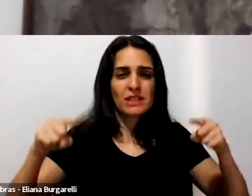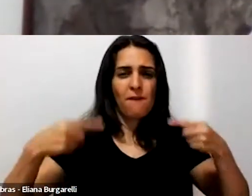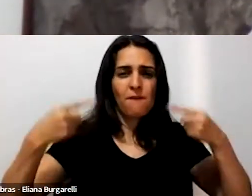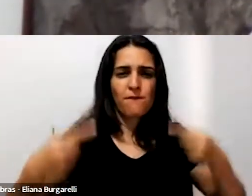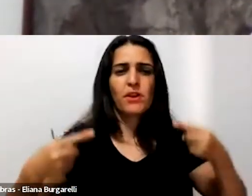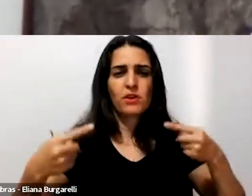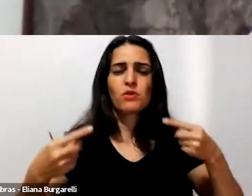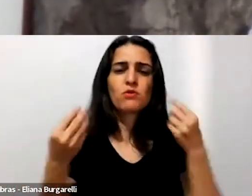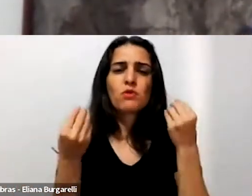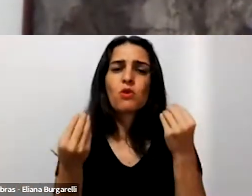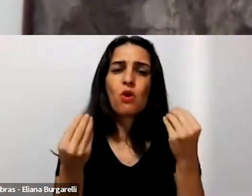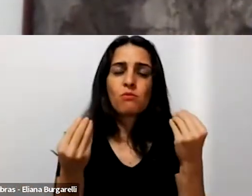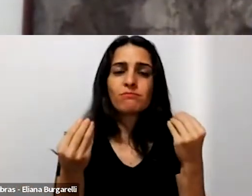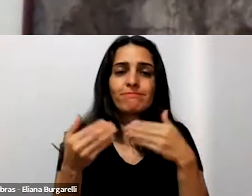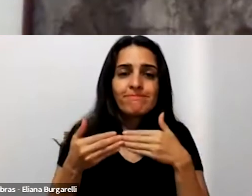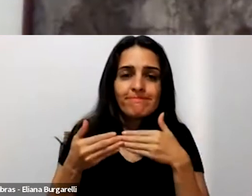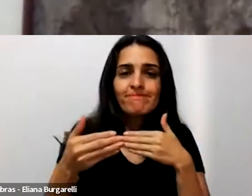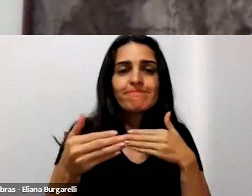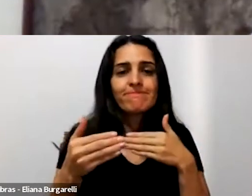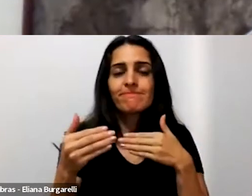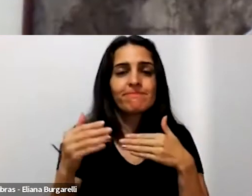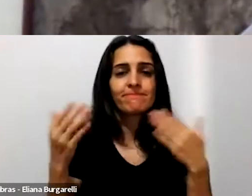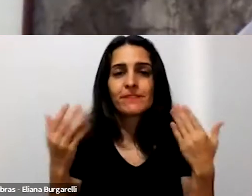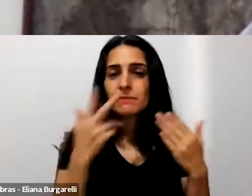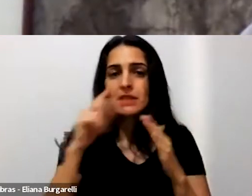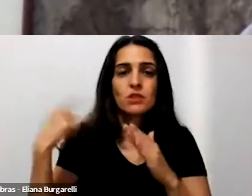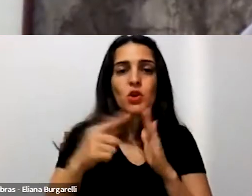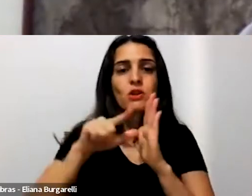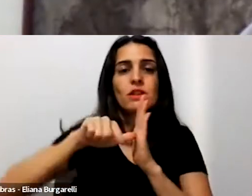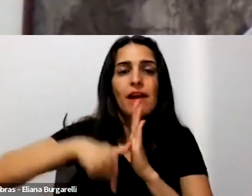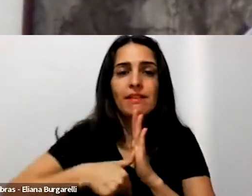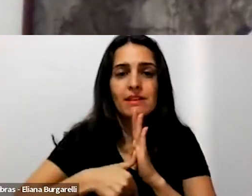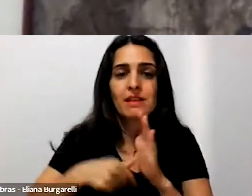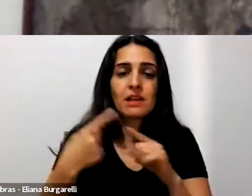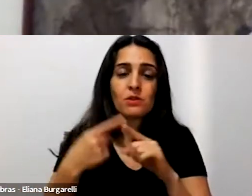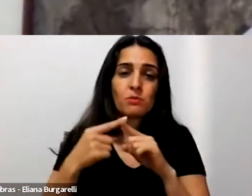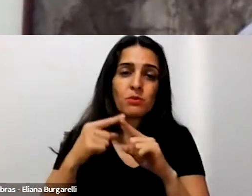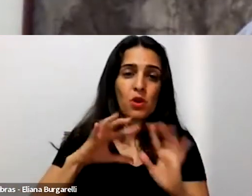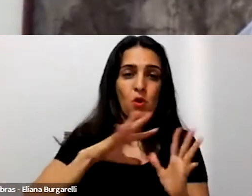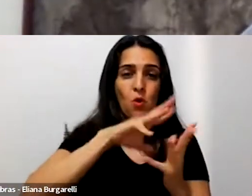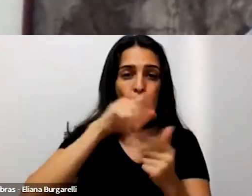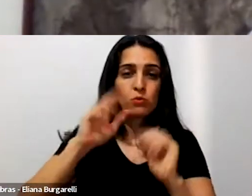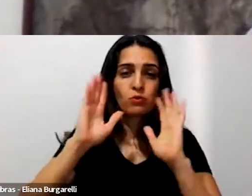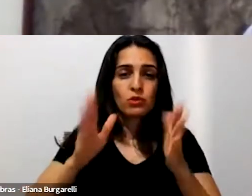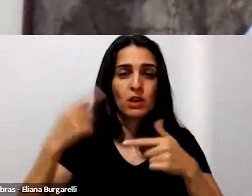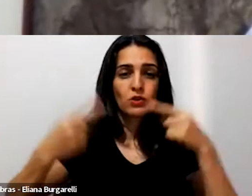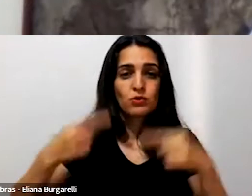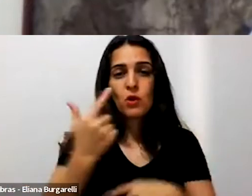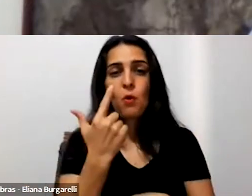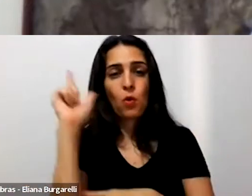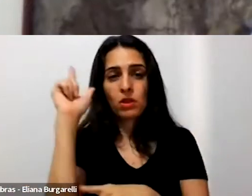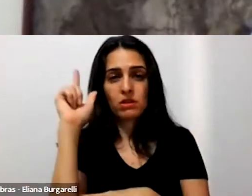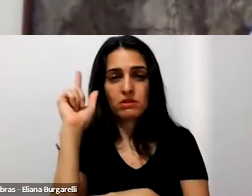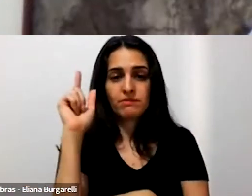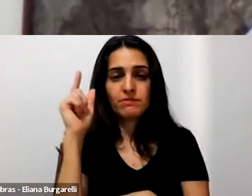está muito distante quando o mundo já está discutindo ir além do GDP, ir além do PIB, Tá? Essa é a discussão que eu estava essa semana